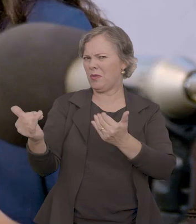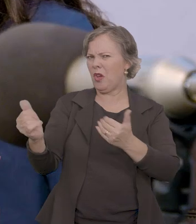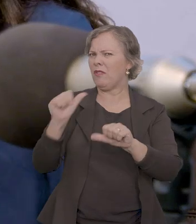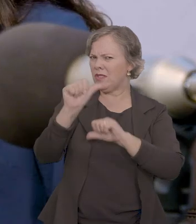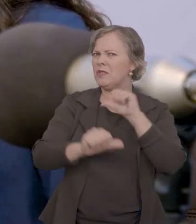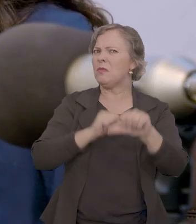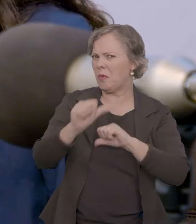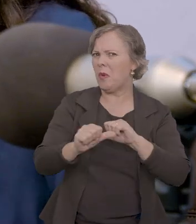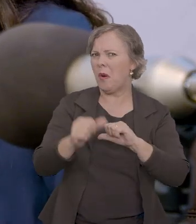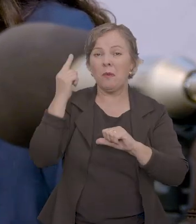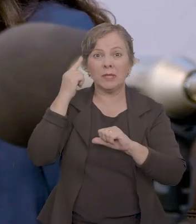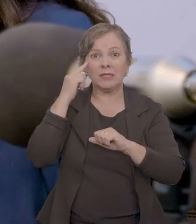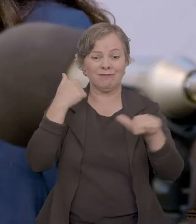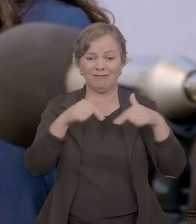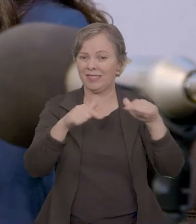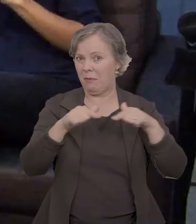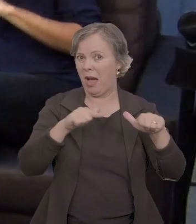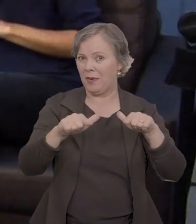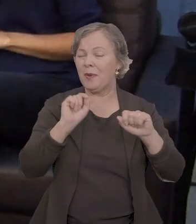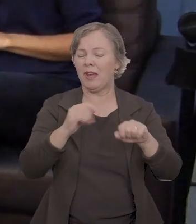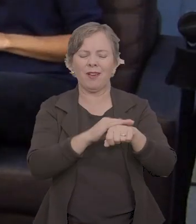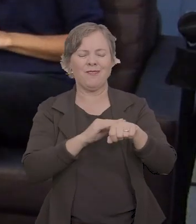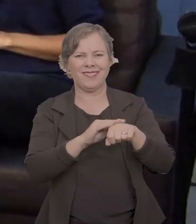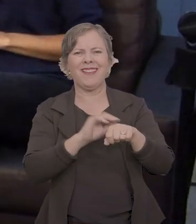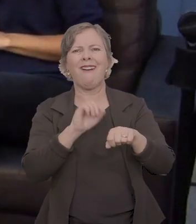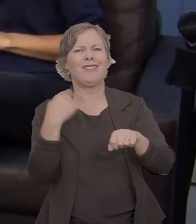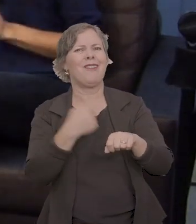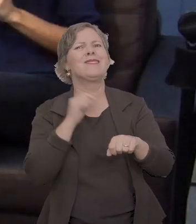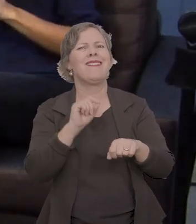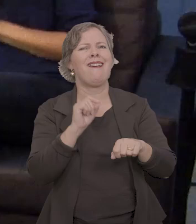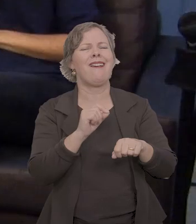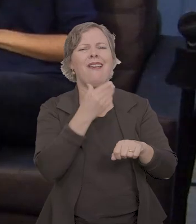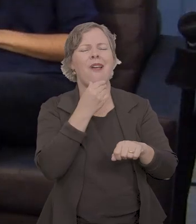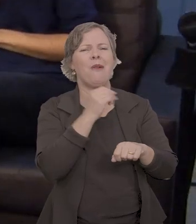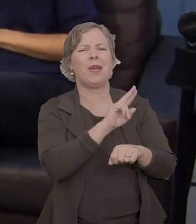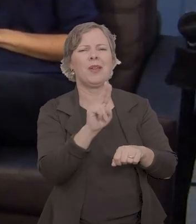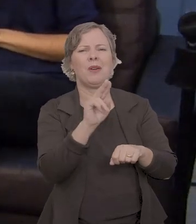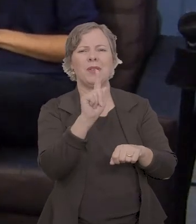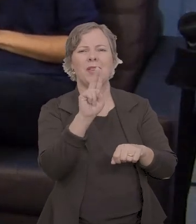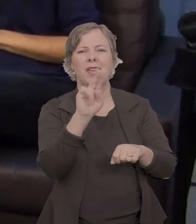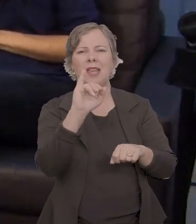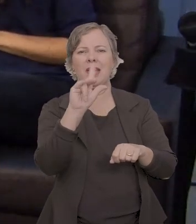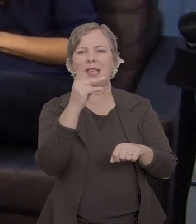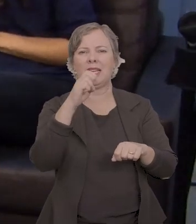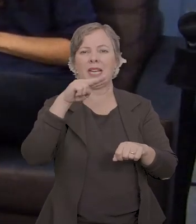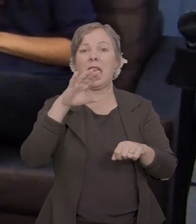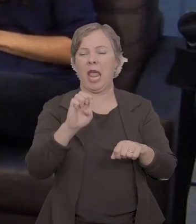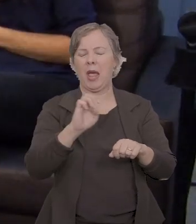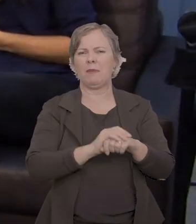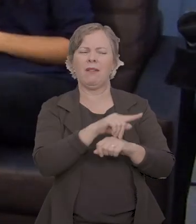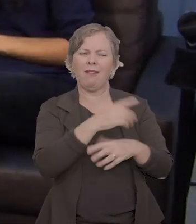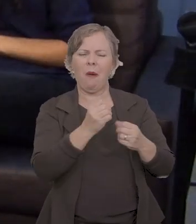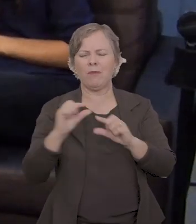mudou muito diante das ofertas de emprego? Quem vai conversar com a gente hoje sobre isso é o Guilherme Lima, do Rede de Carreiras. Oi, Guilherme,